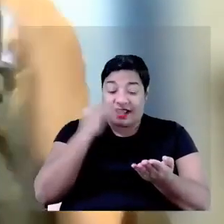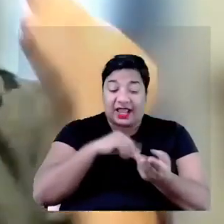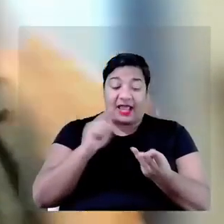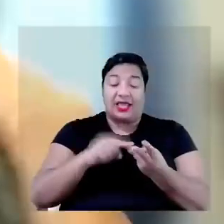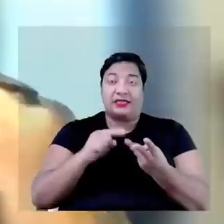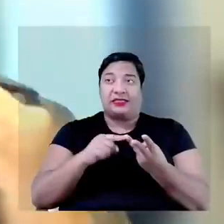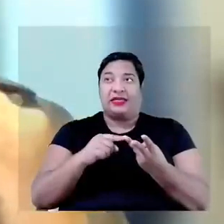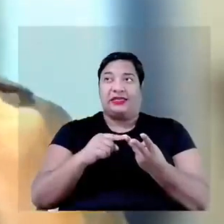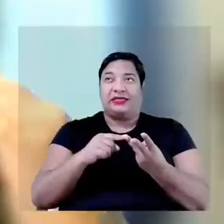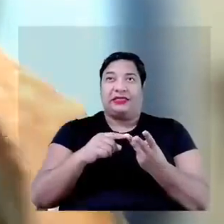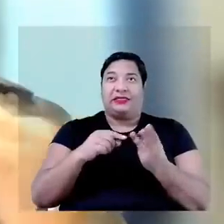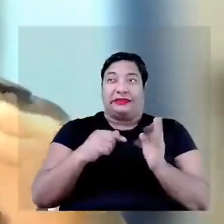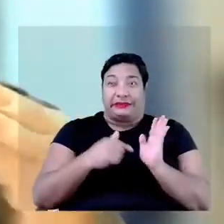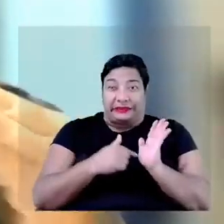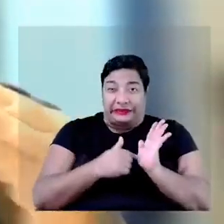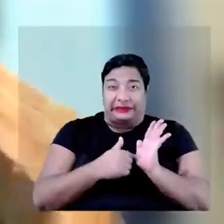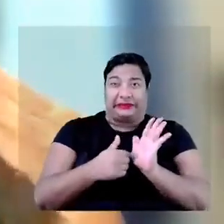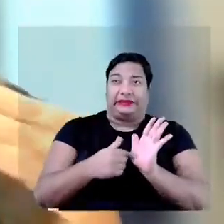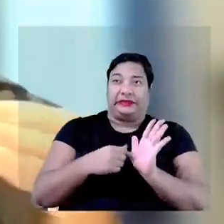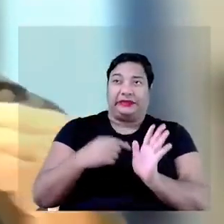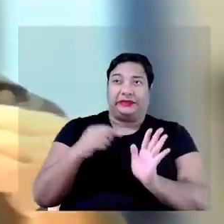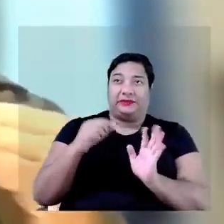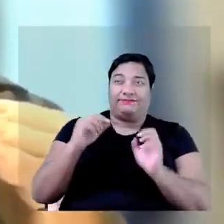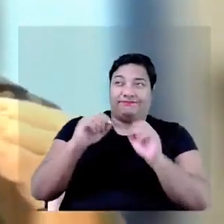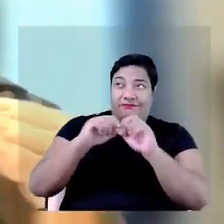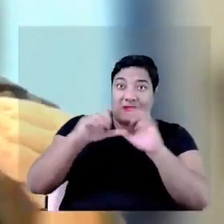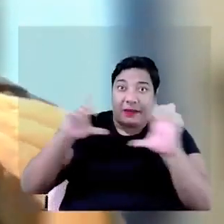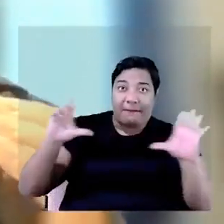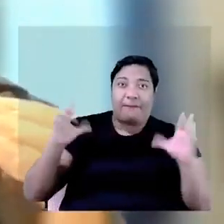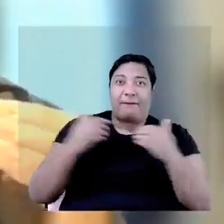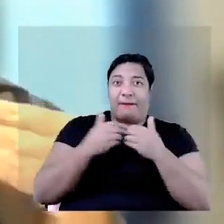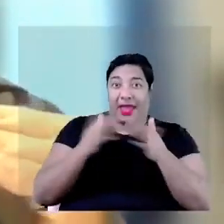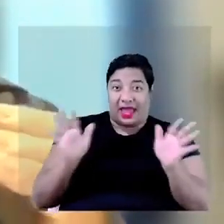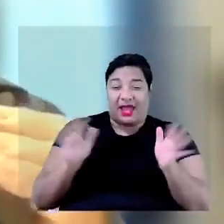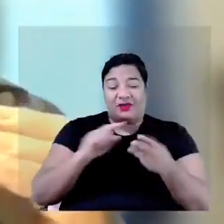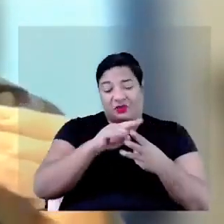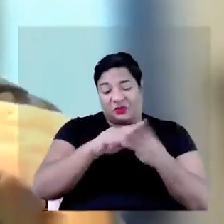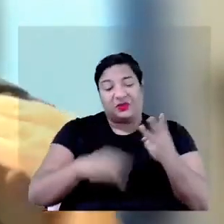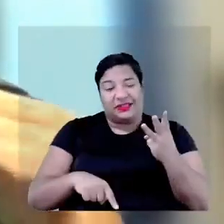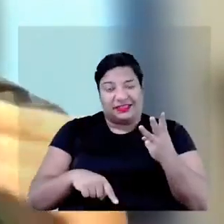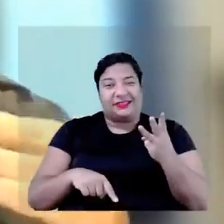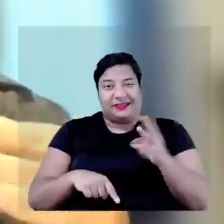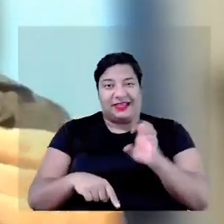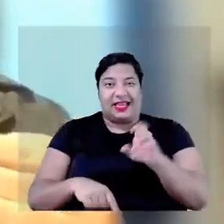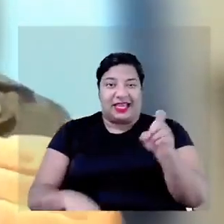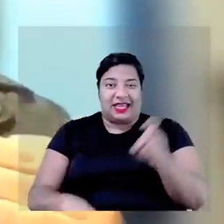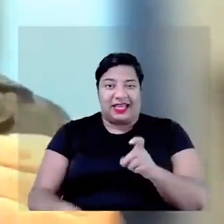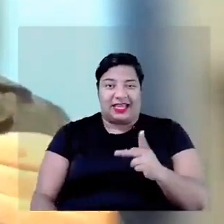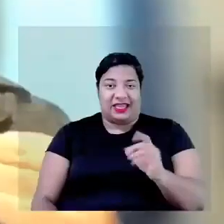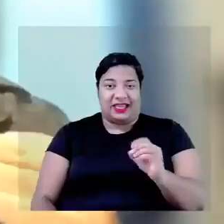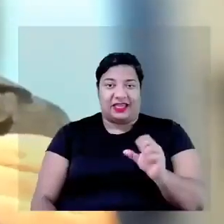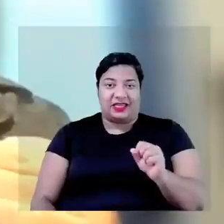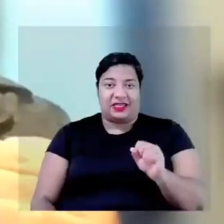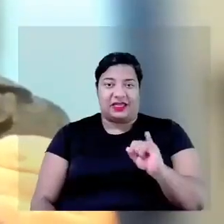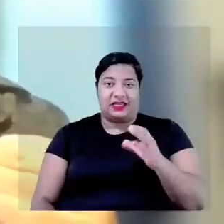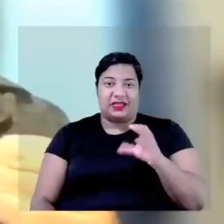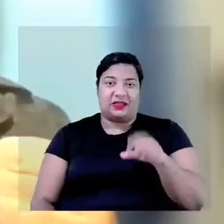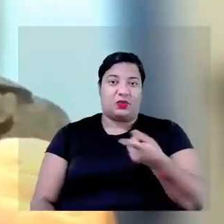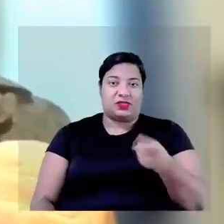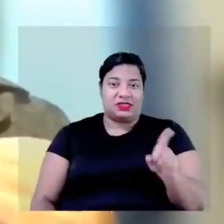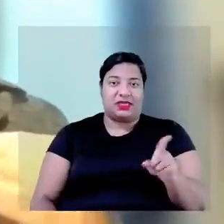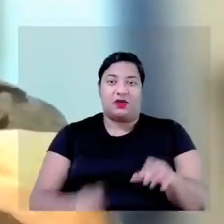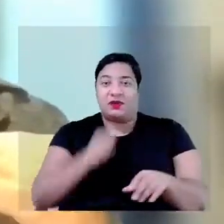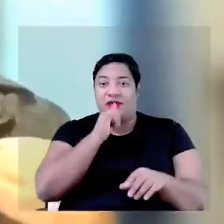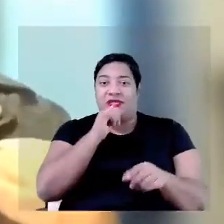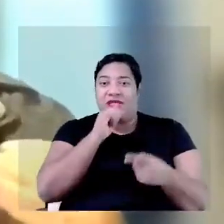exposição. Então, qualquer coisa que a gente faça nessas três variáveis, e principalmente a minimização das emissões de